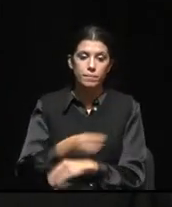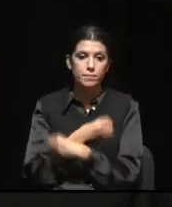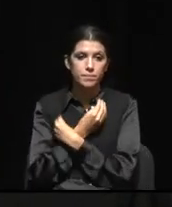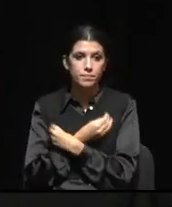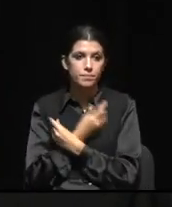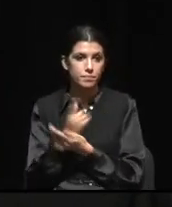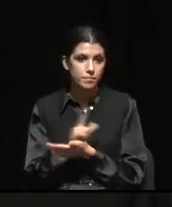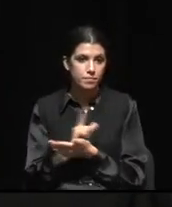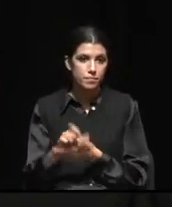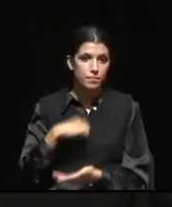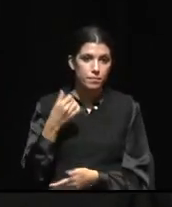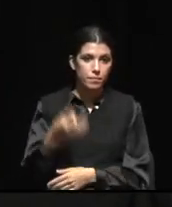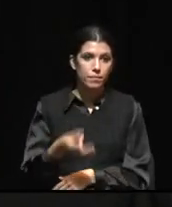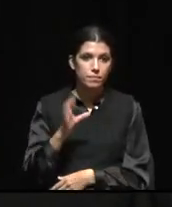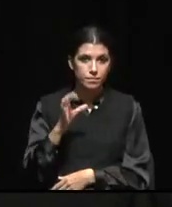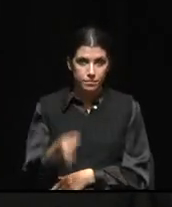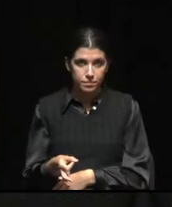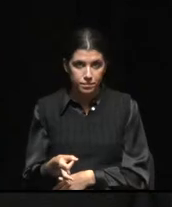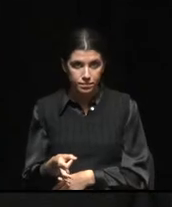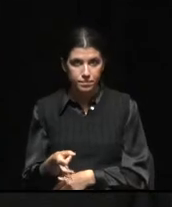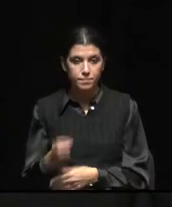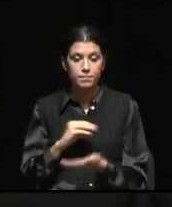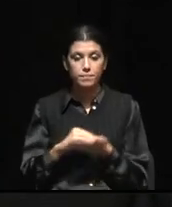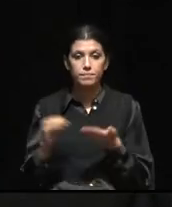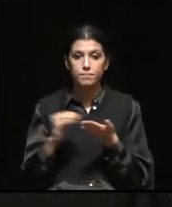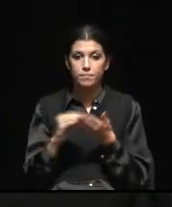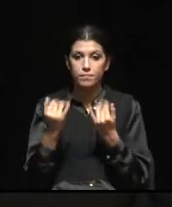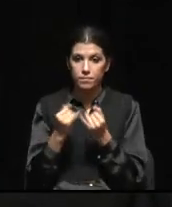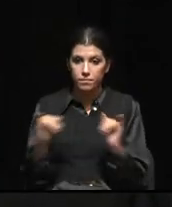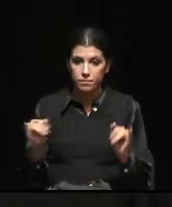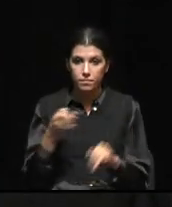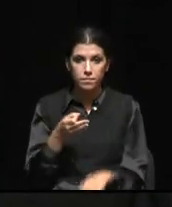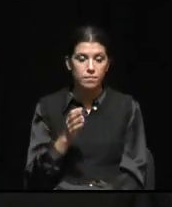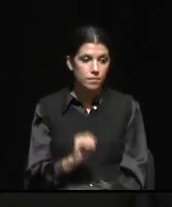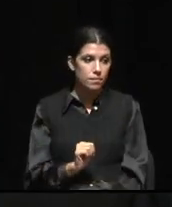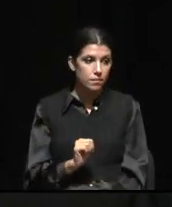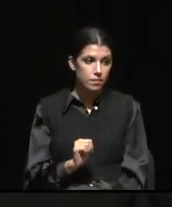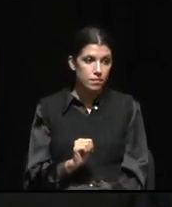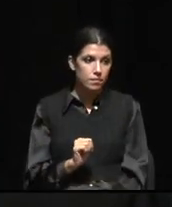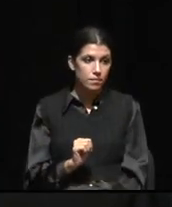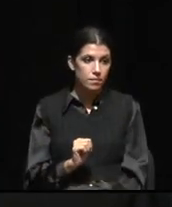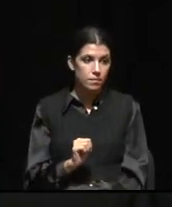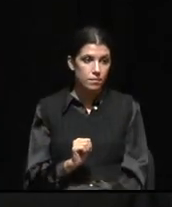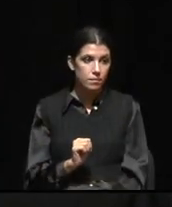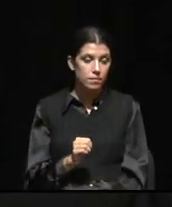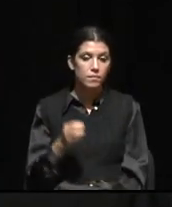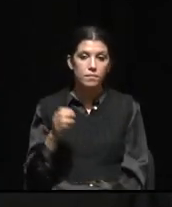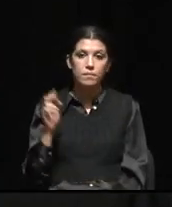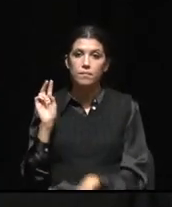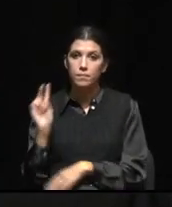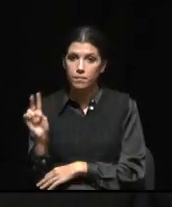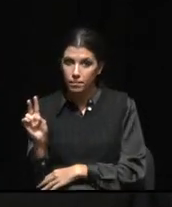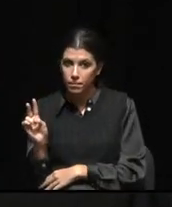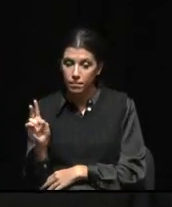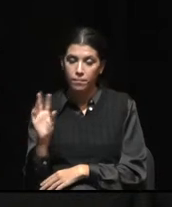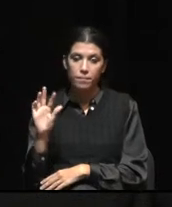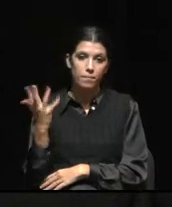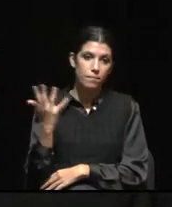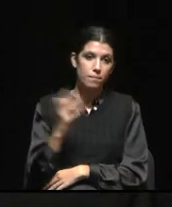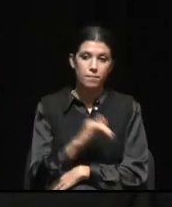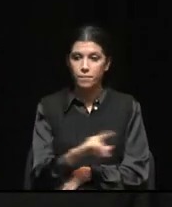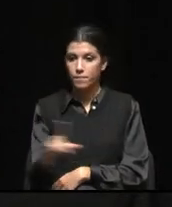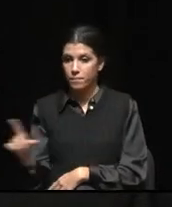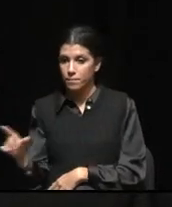bloco livre pev PCP deputados não inscritos PS PSD Pan